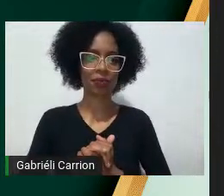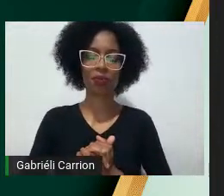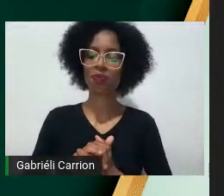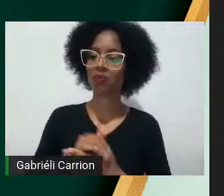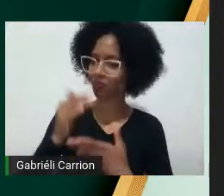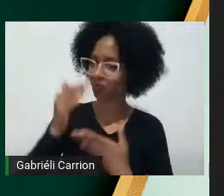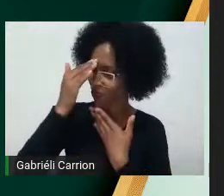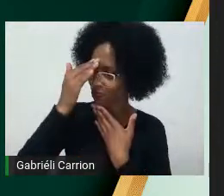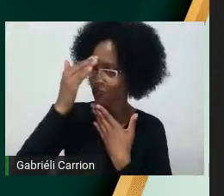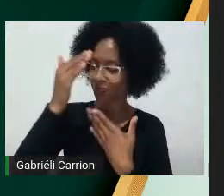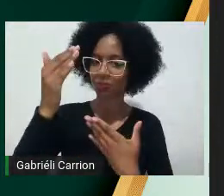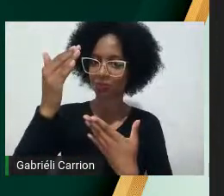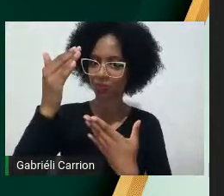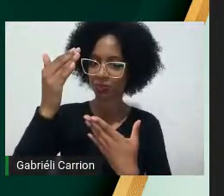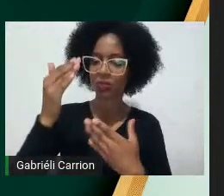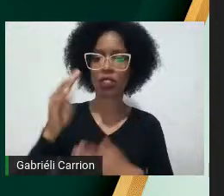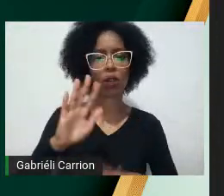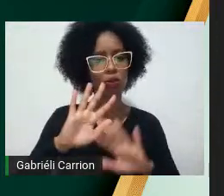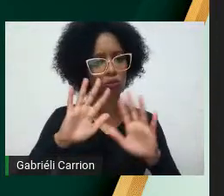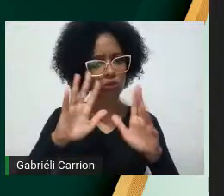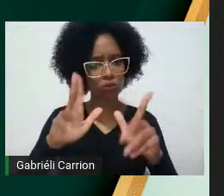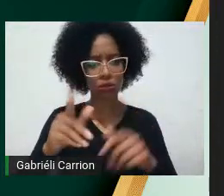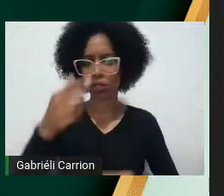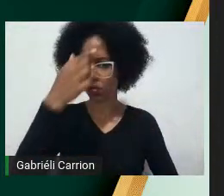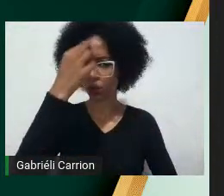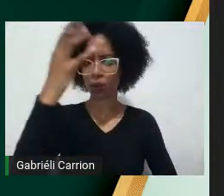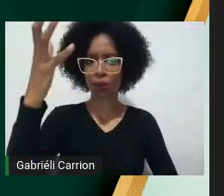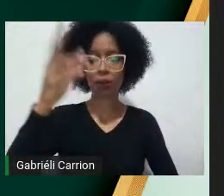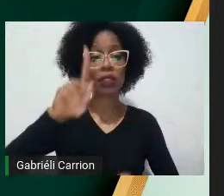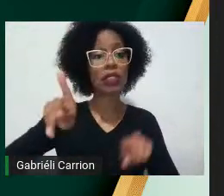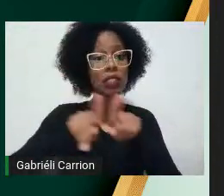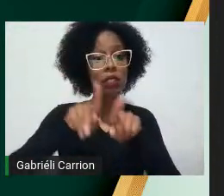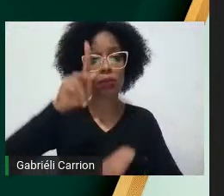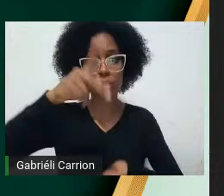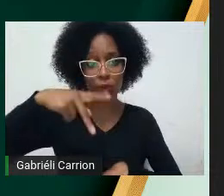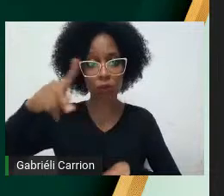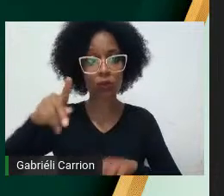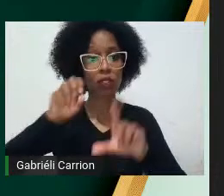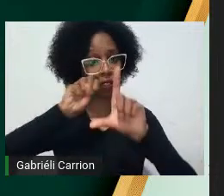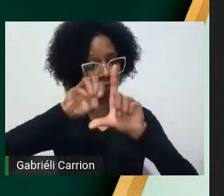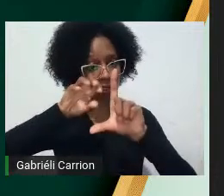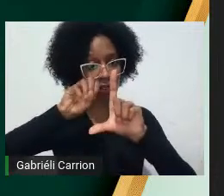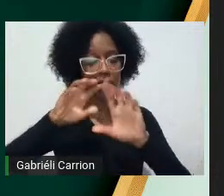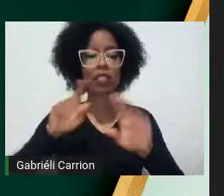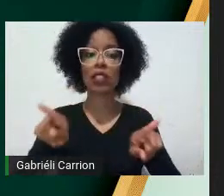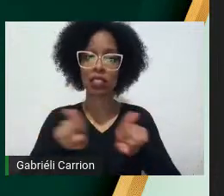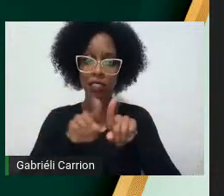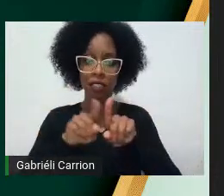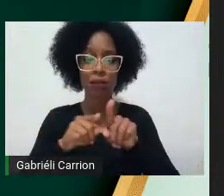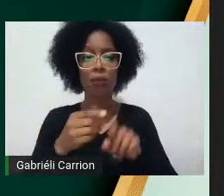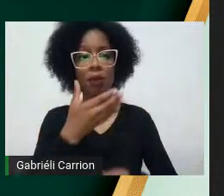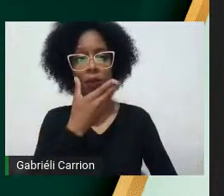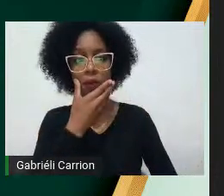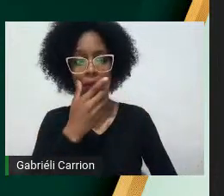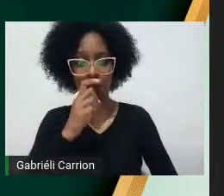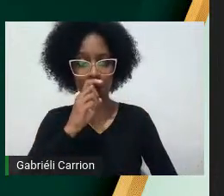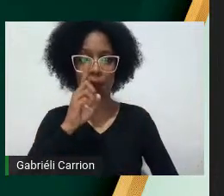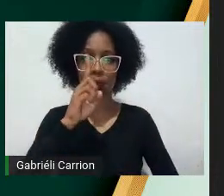Agradeço à Unipampa, aos professores do curso de licenciatura e aos meus pais.